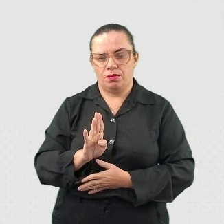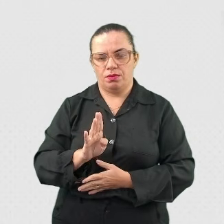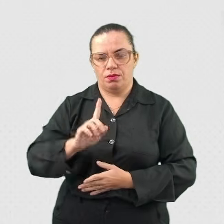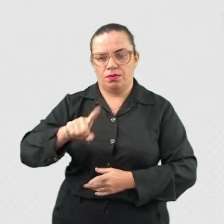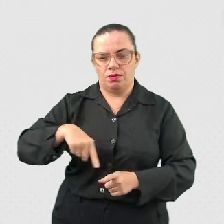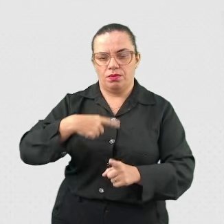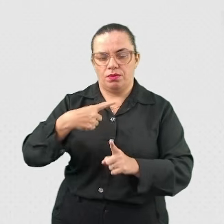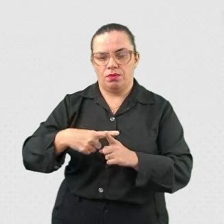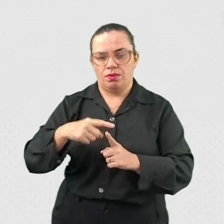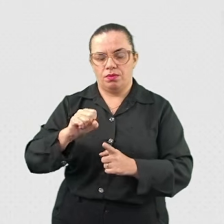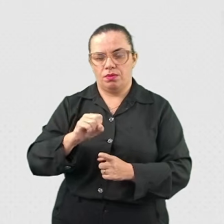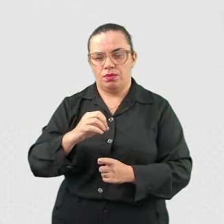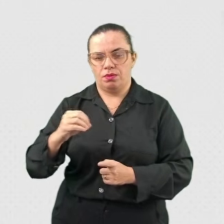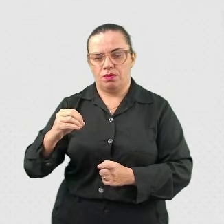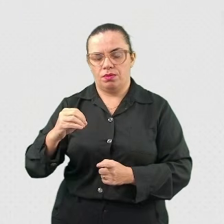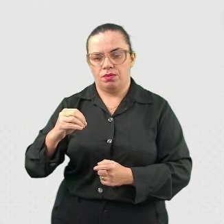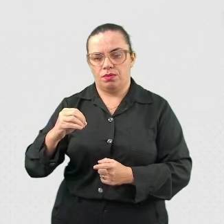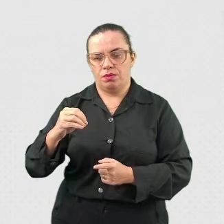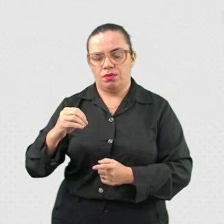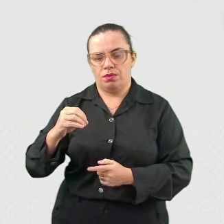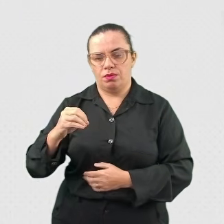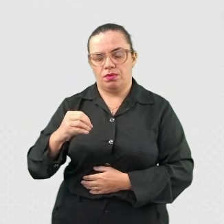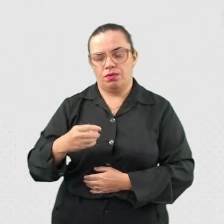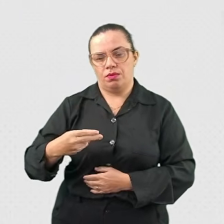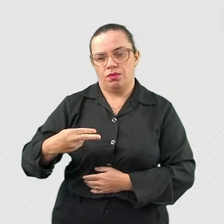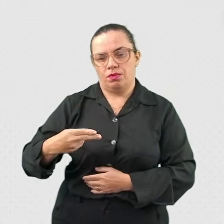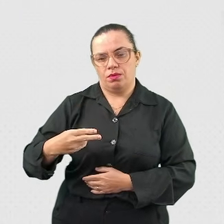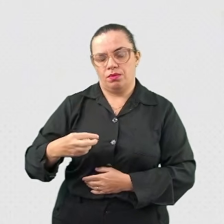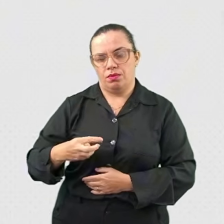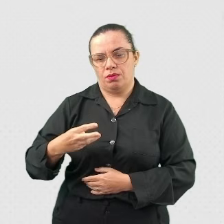mais 80 graus igual a